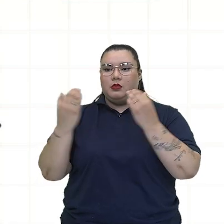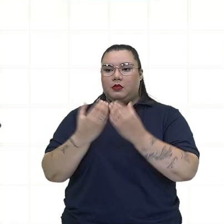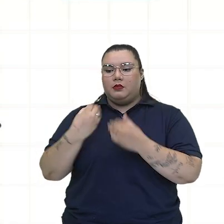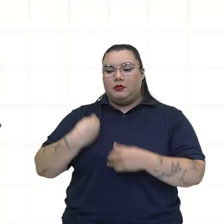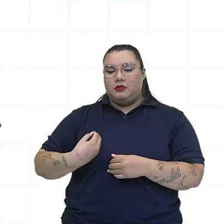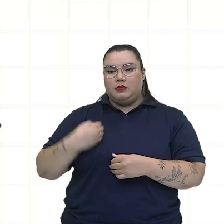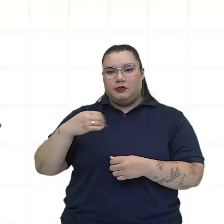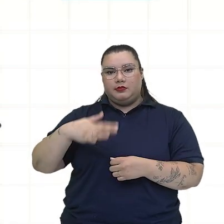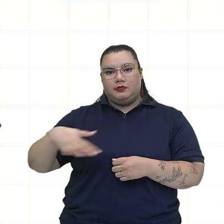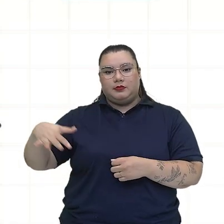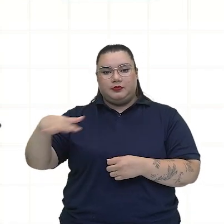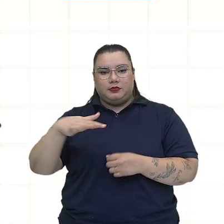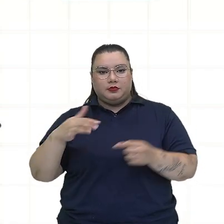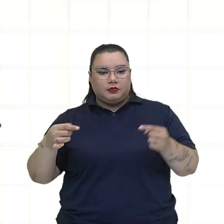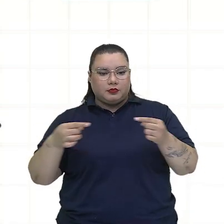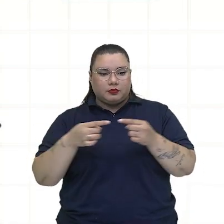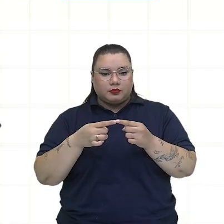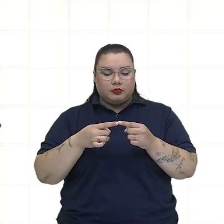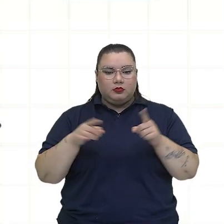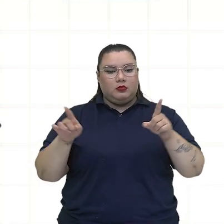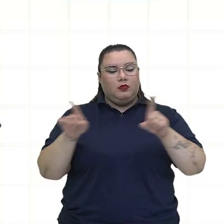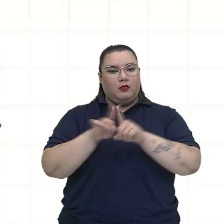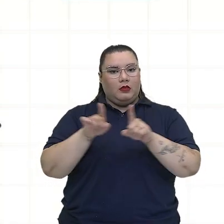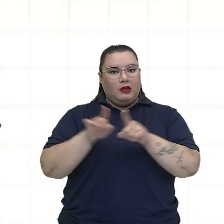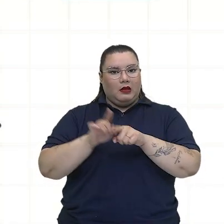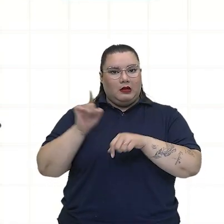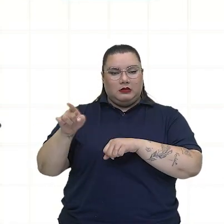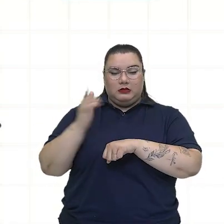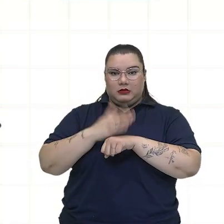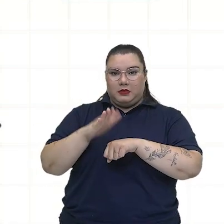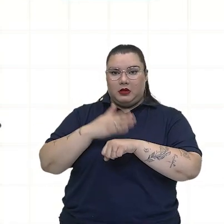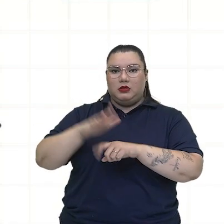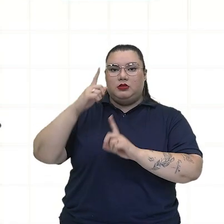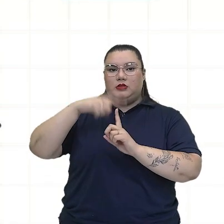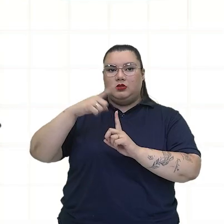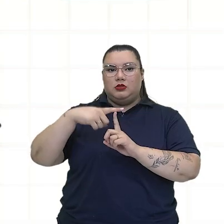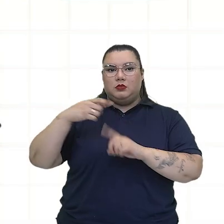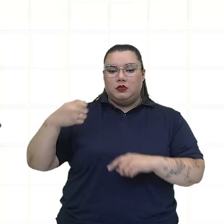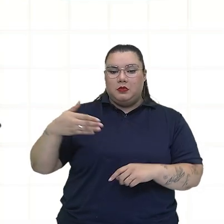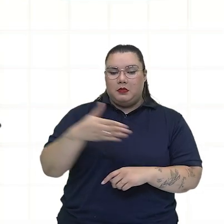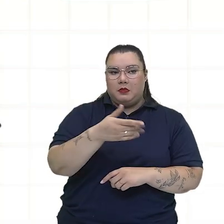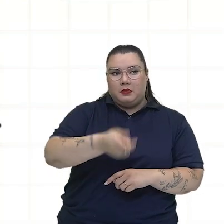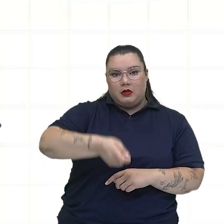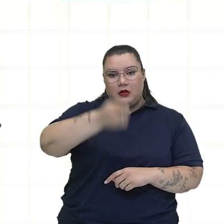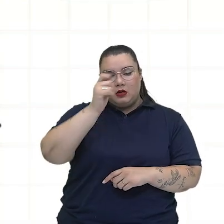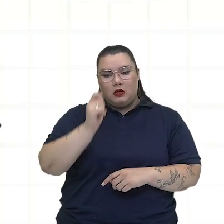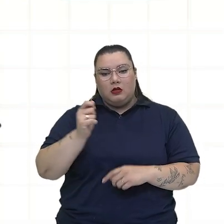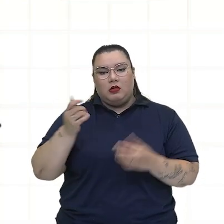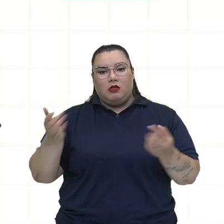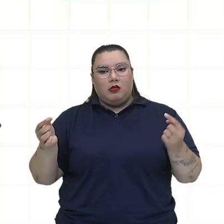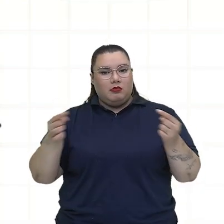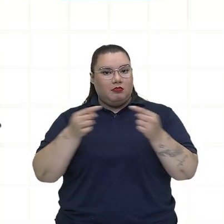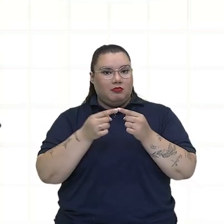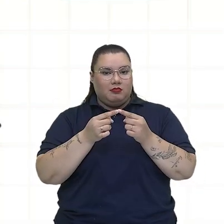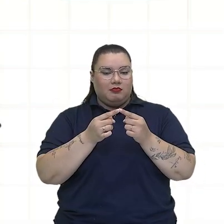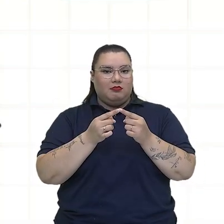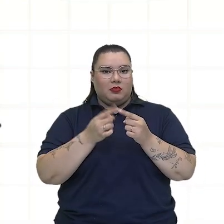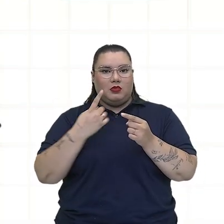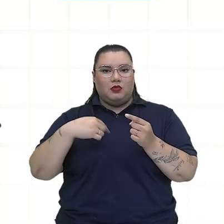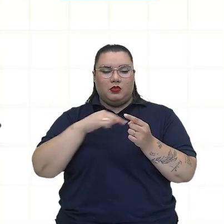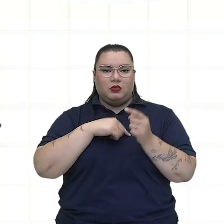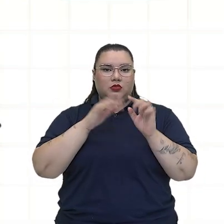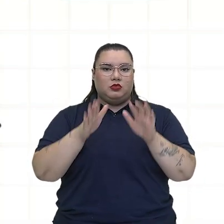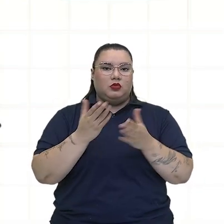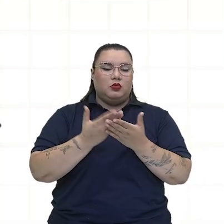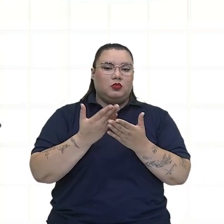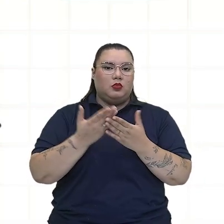que vivem da pesca. E a prática da pesca predatória, ela não vai de acordo com aquilo que a gente até